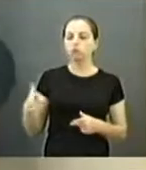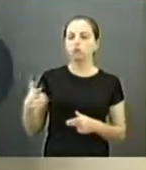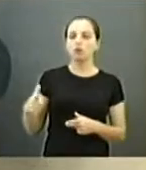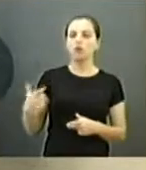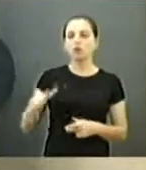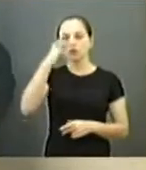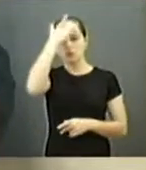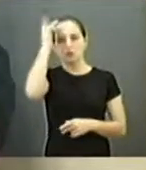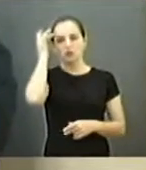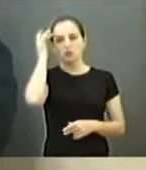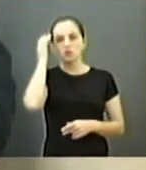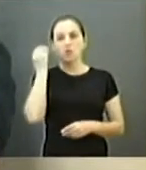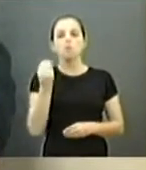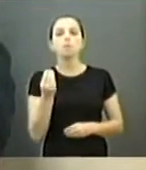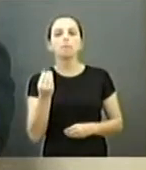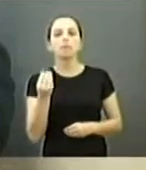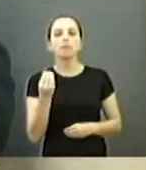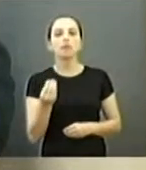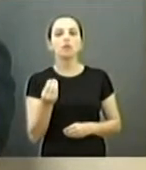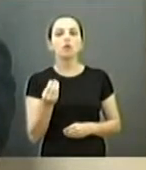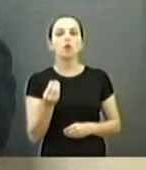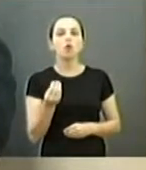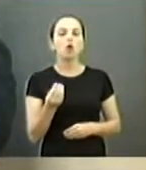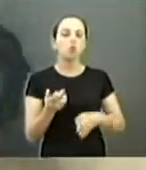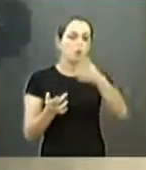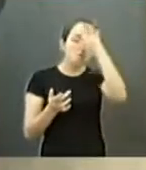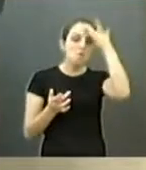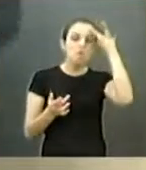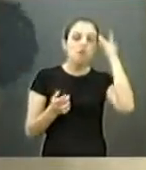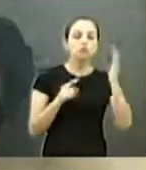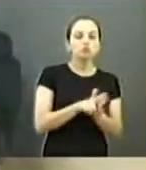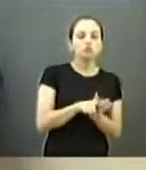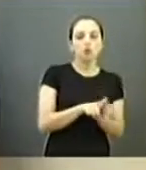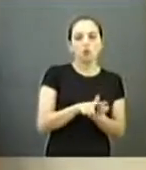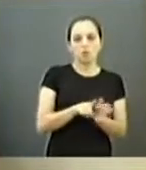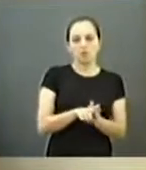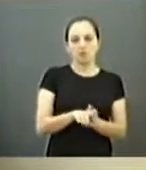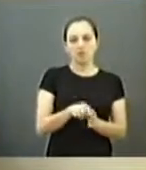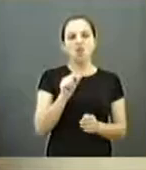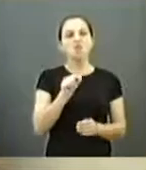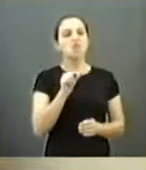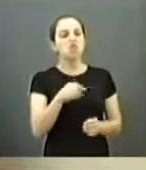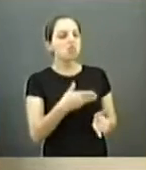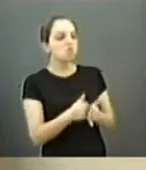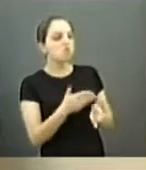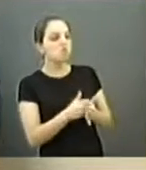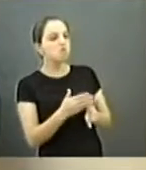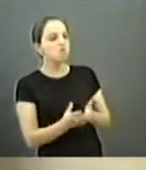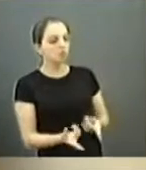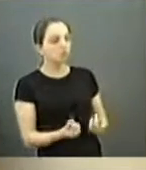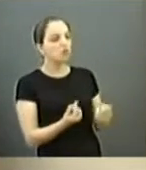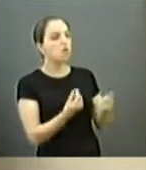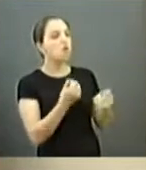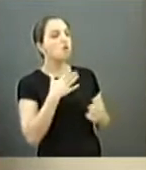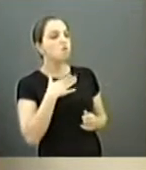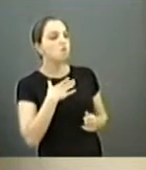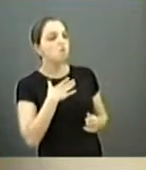como que eles tratam agora a pessoa que vai procurar ele? A pessoa vai lá e fala assim: você está desviando verba para o meu aparelho